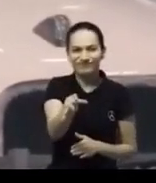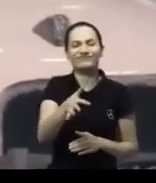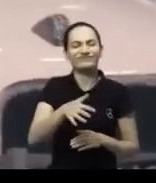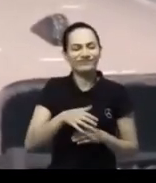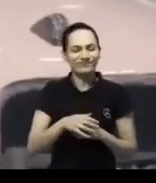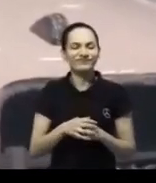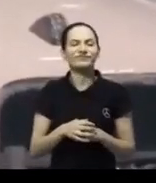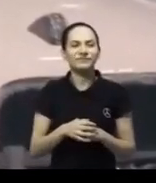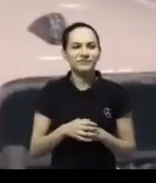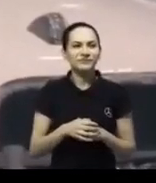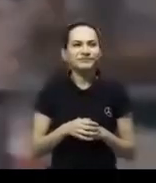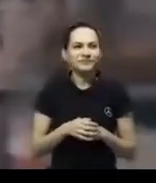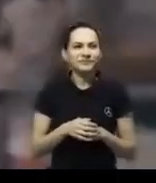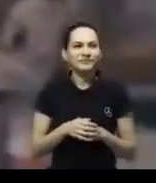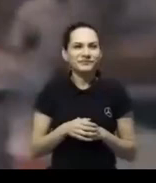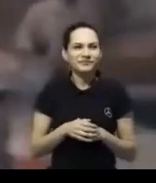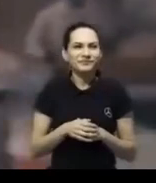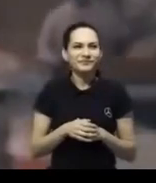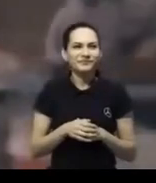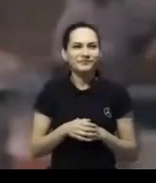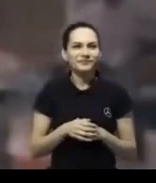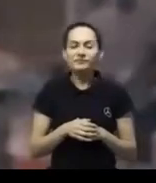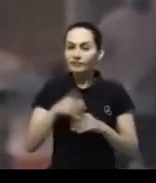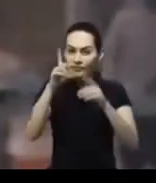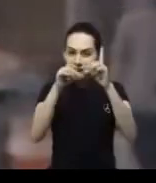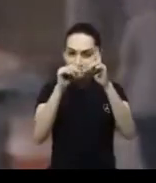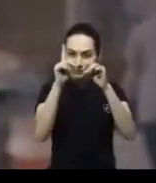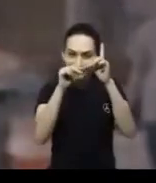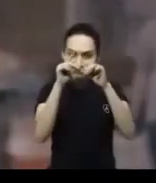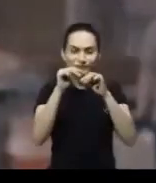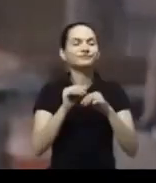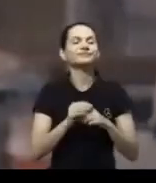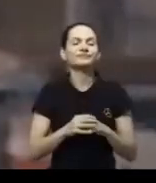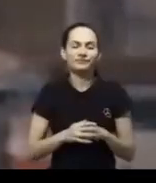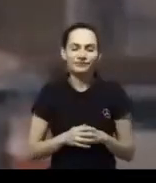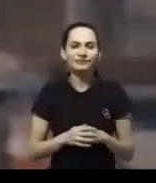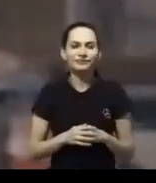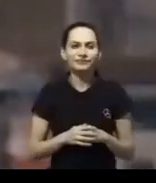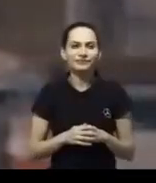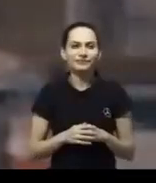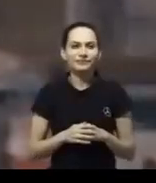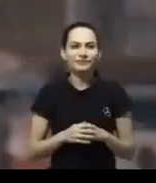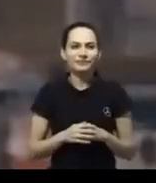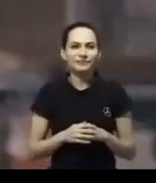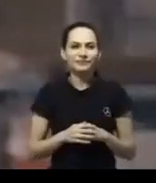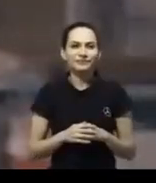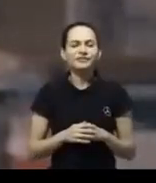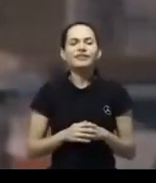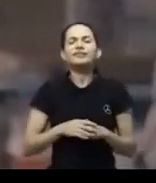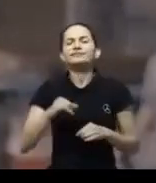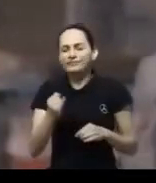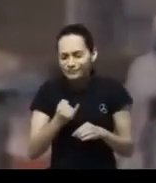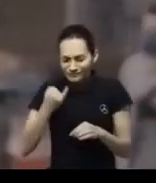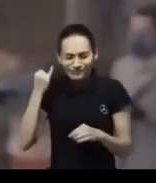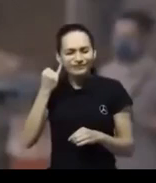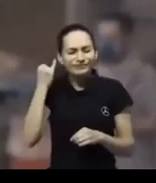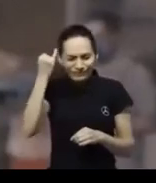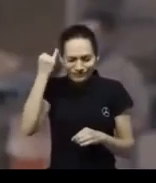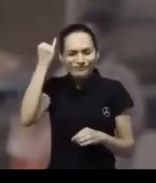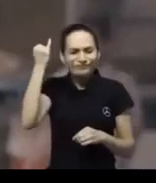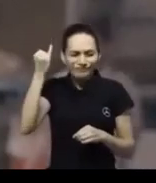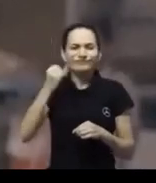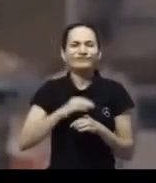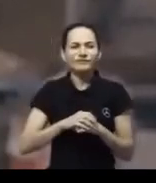do que está por vir. A Mercedes-Benz do Brasil, aliás, é tão importante para